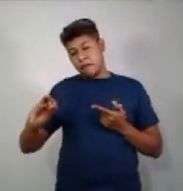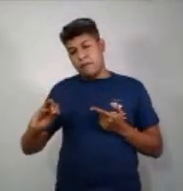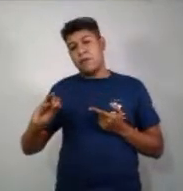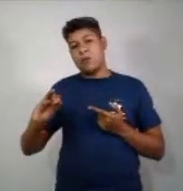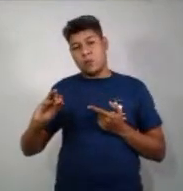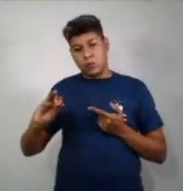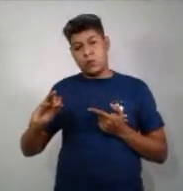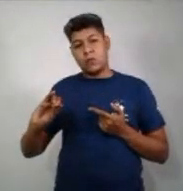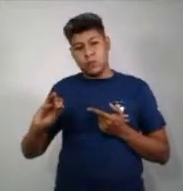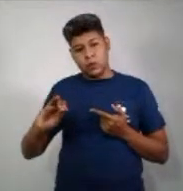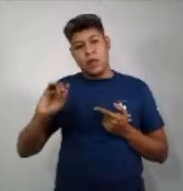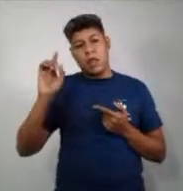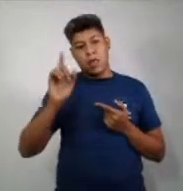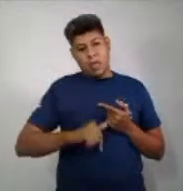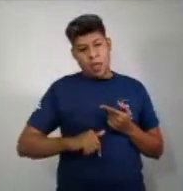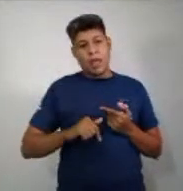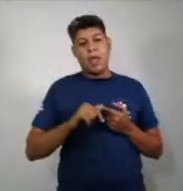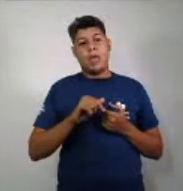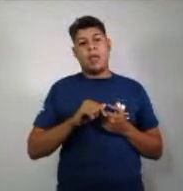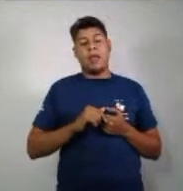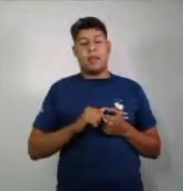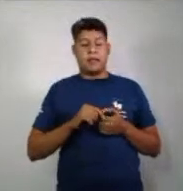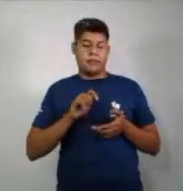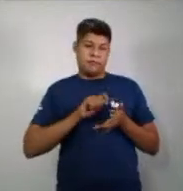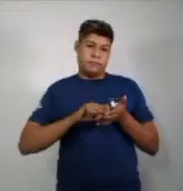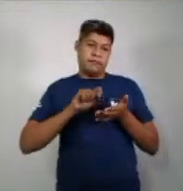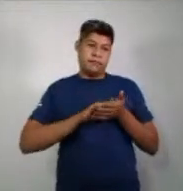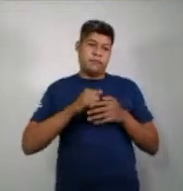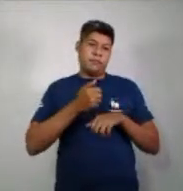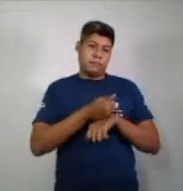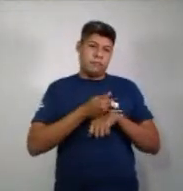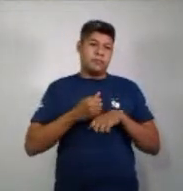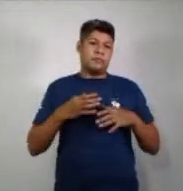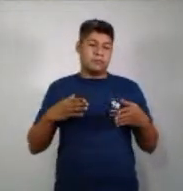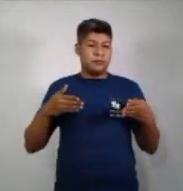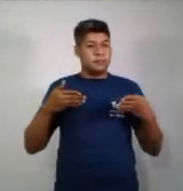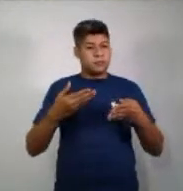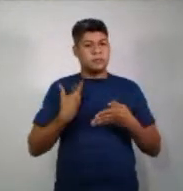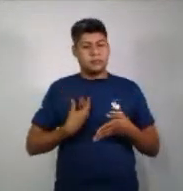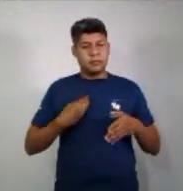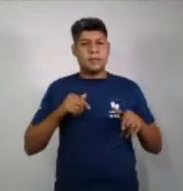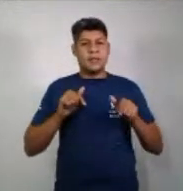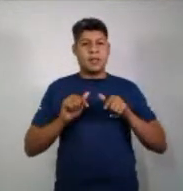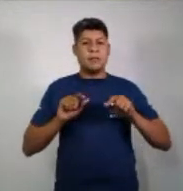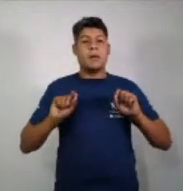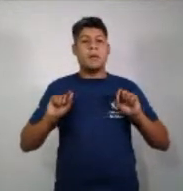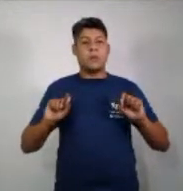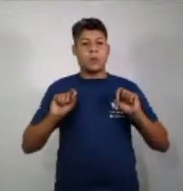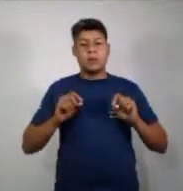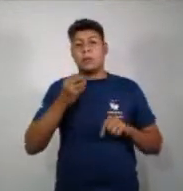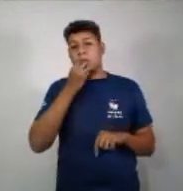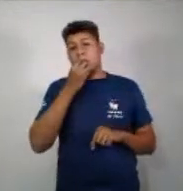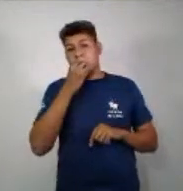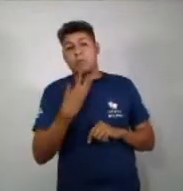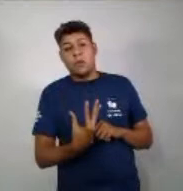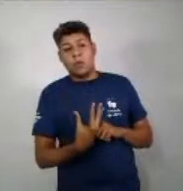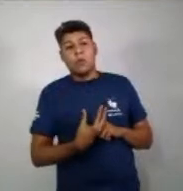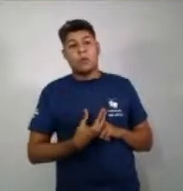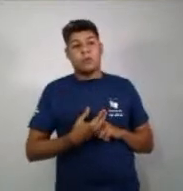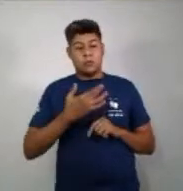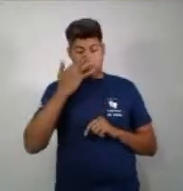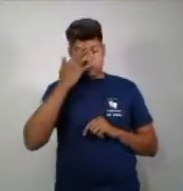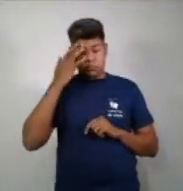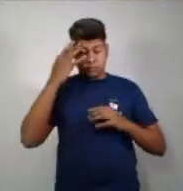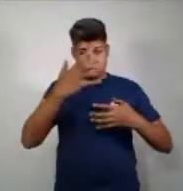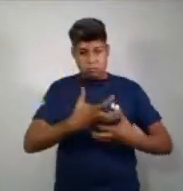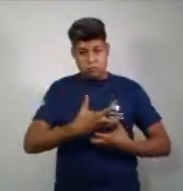foi o meu editor lá, a toda a equipe, a Todavia, que fez um trabalho muito bom, que eu acho que isso a gente sente, né, com a